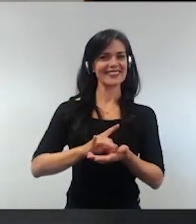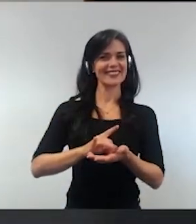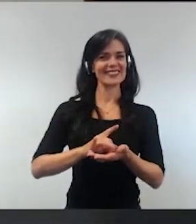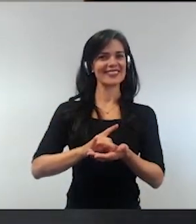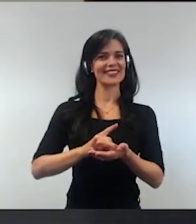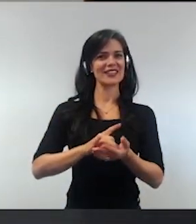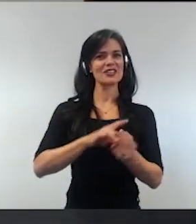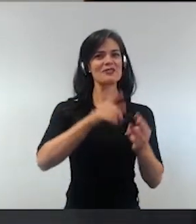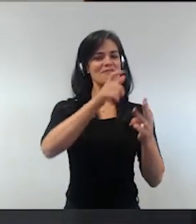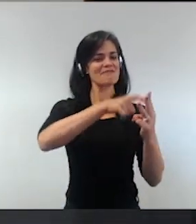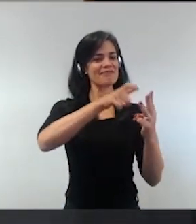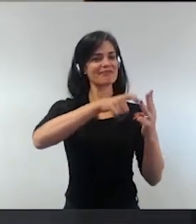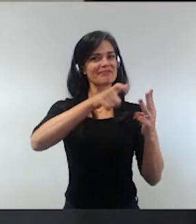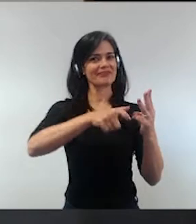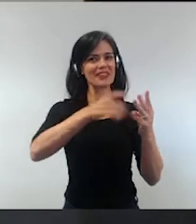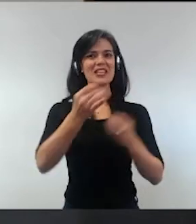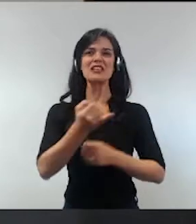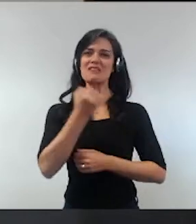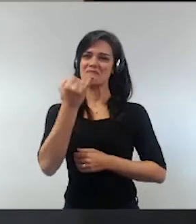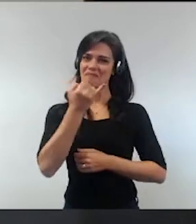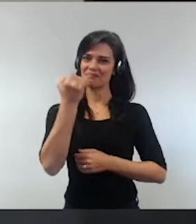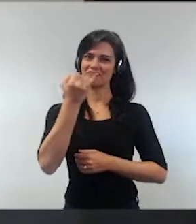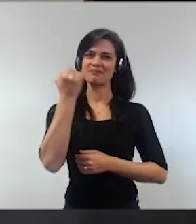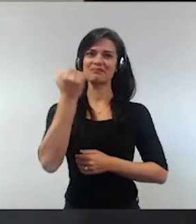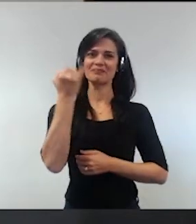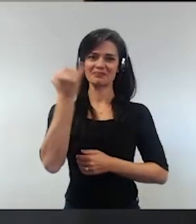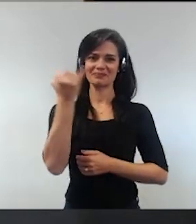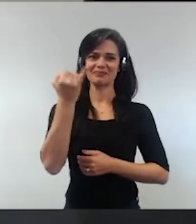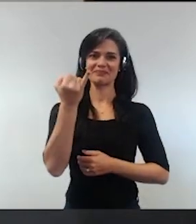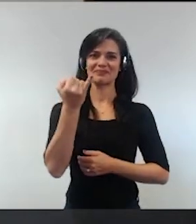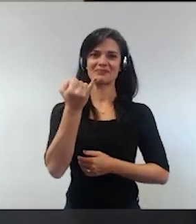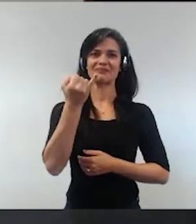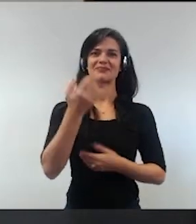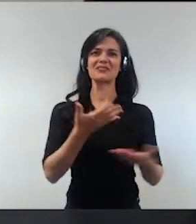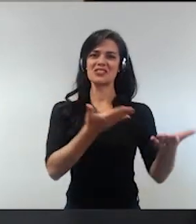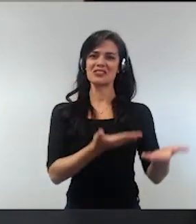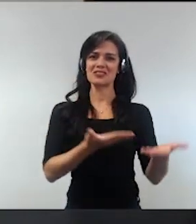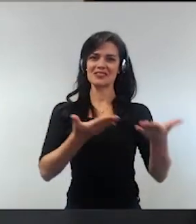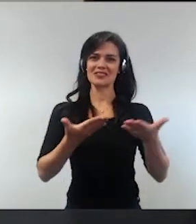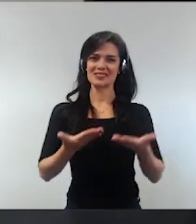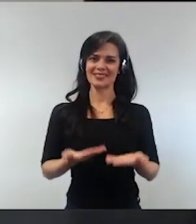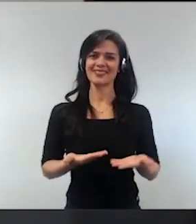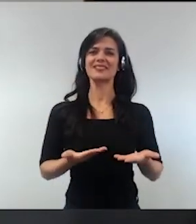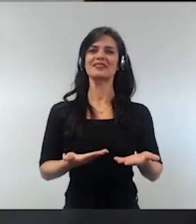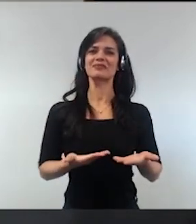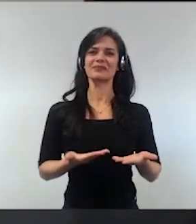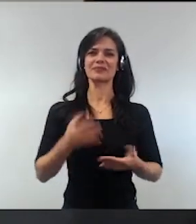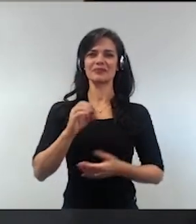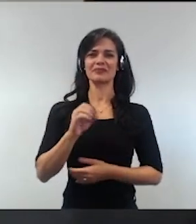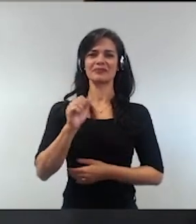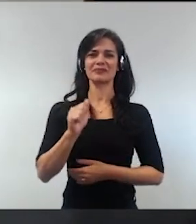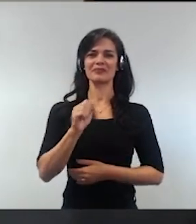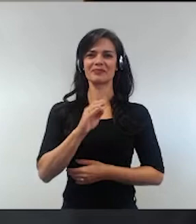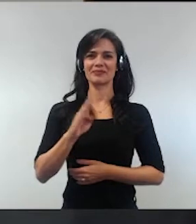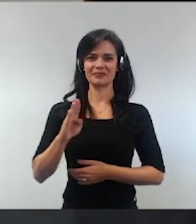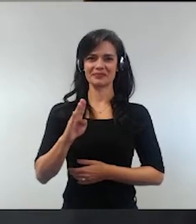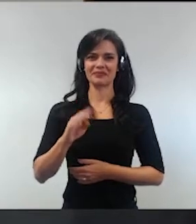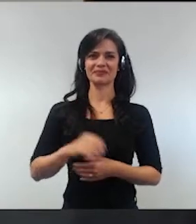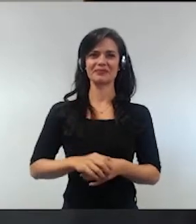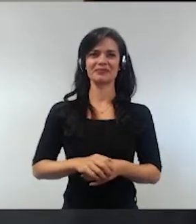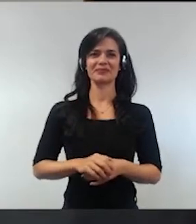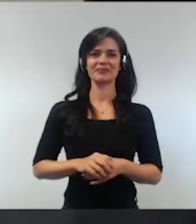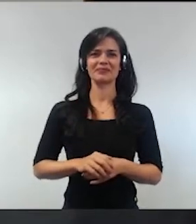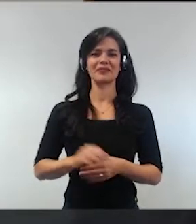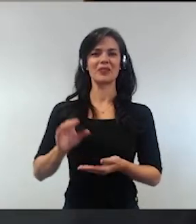importantes convidados que atenderam com generosidade, não é, ao convite da OAB, do nosso